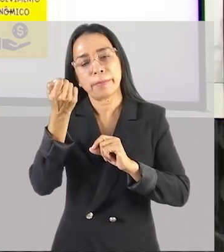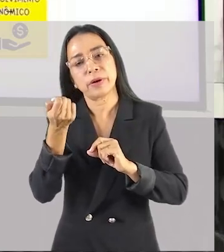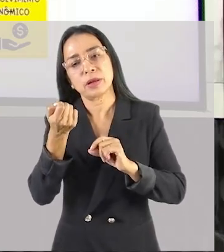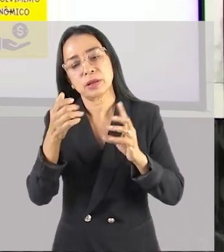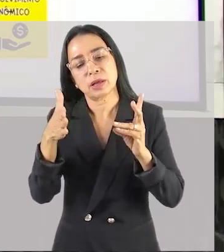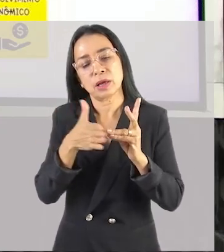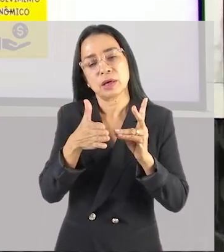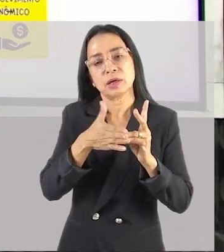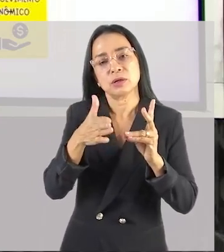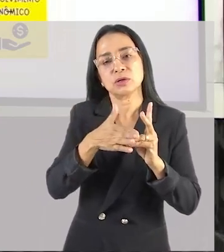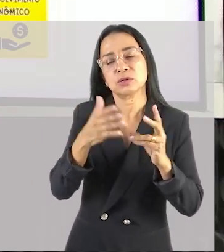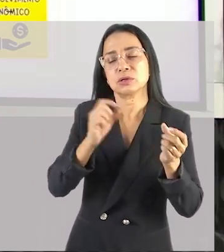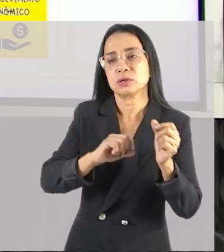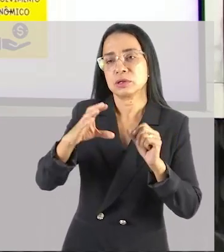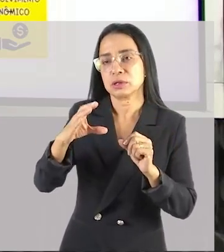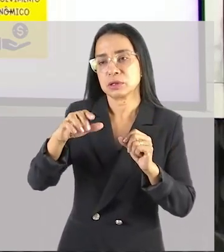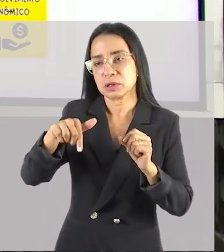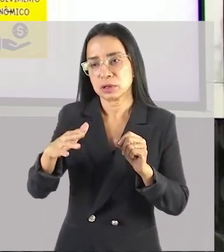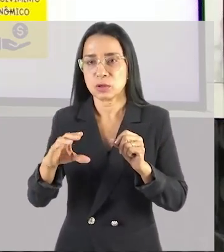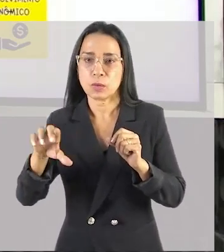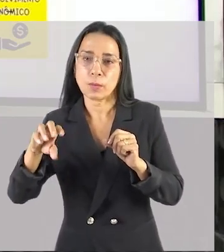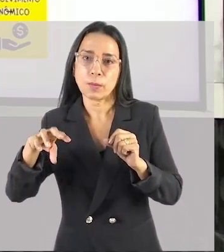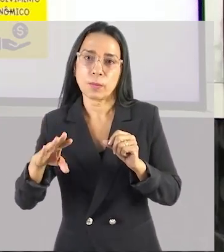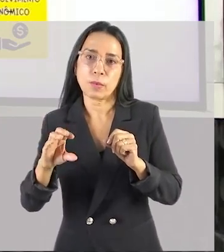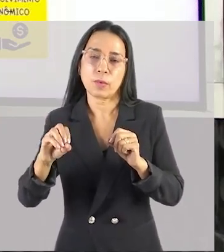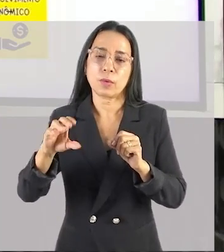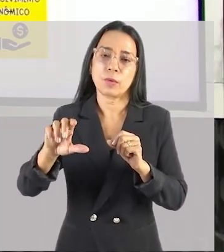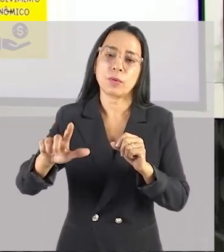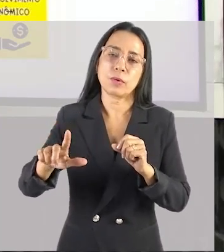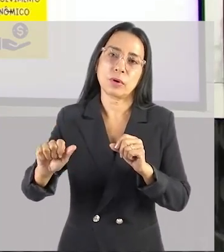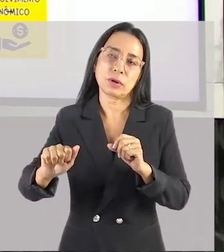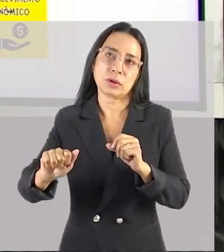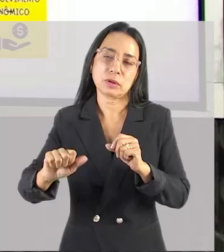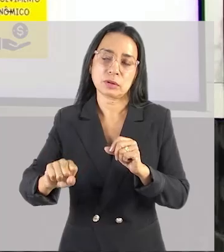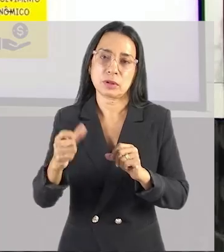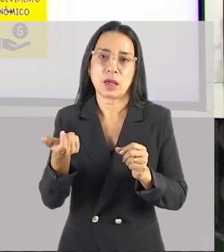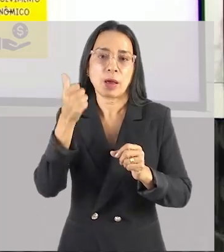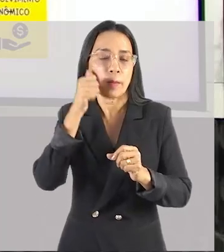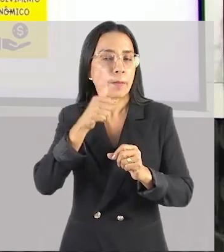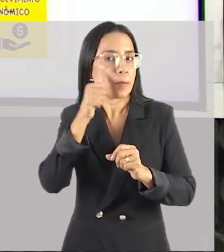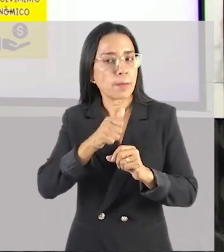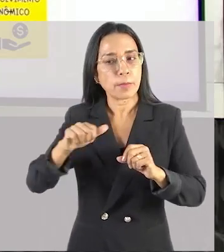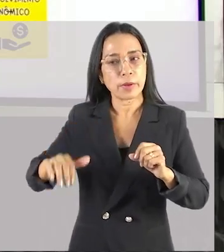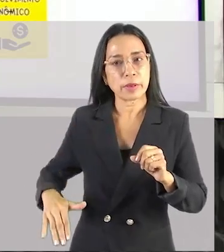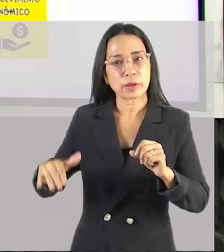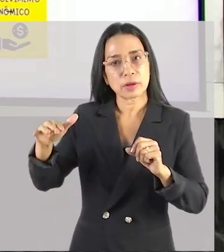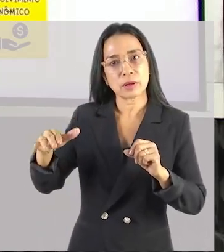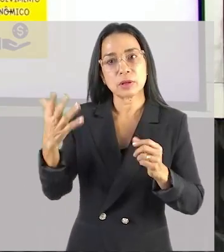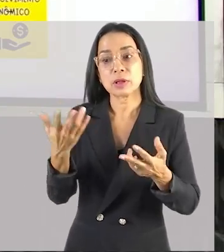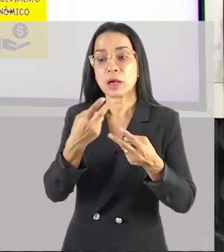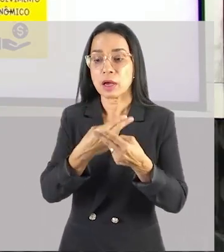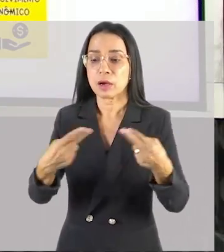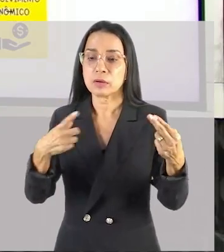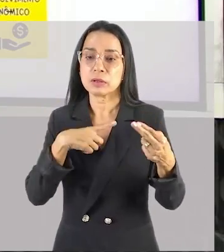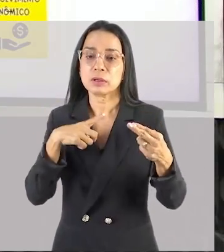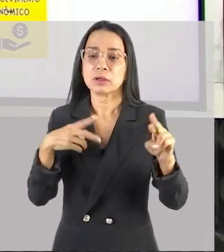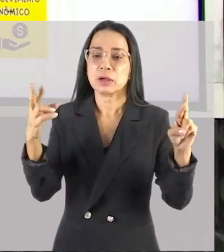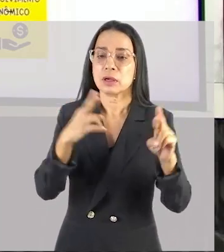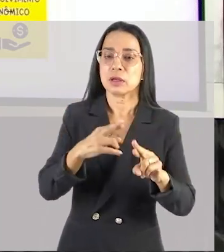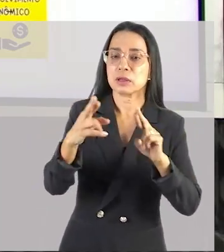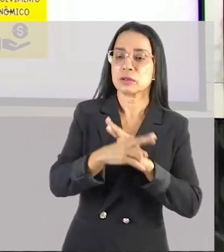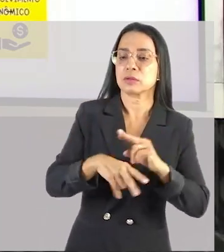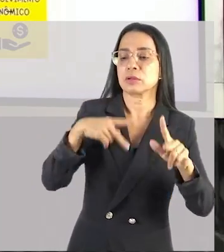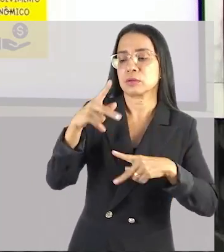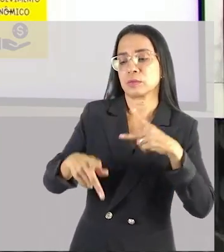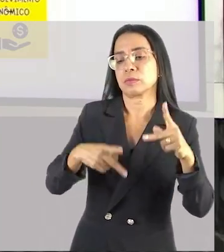quilombola, comunidades, mulheres, crianças. Então, algo que esteja relacionado à população, mas